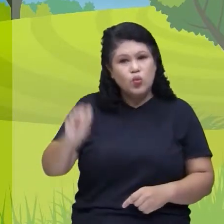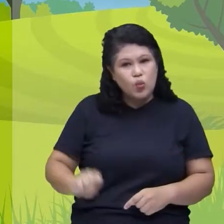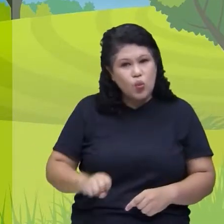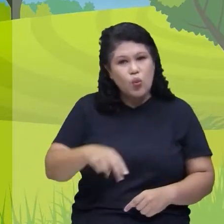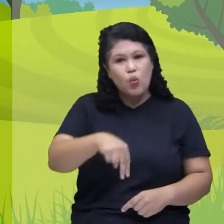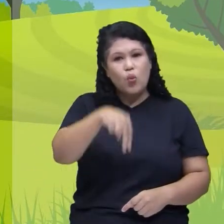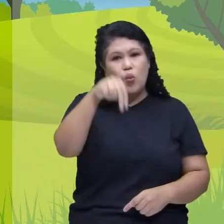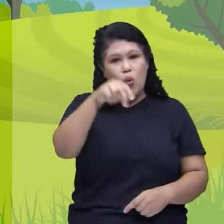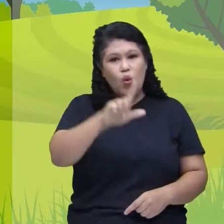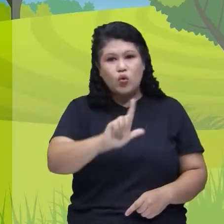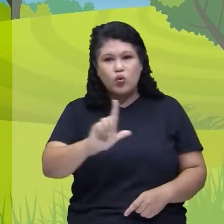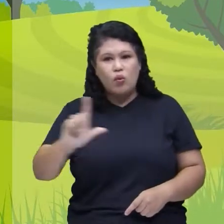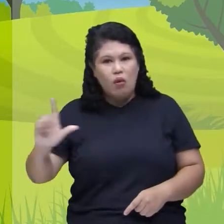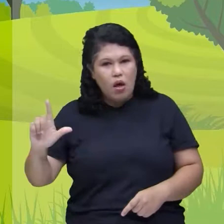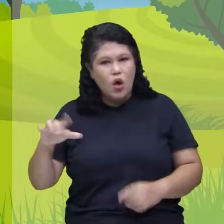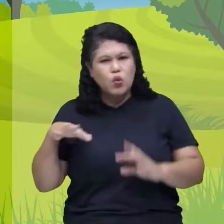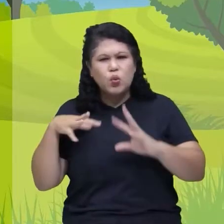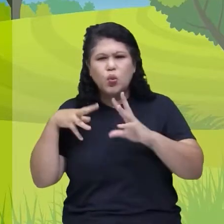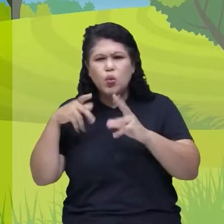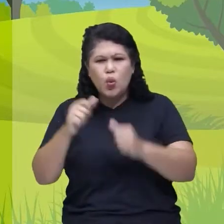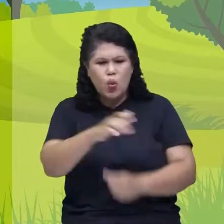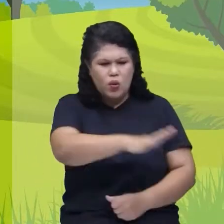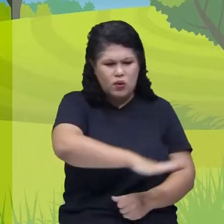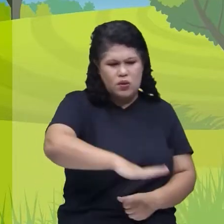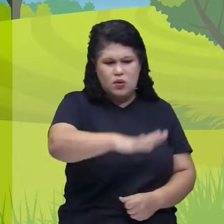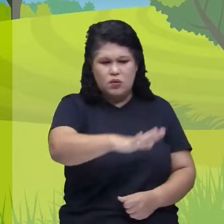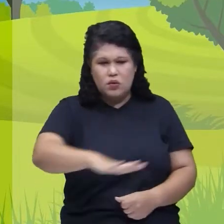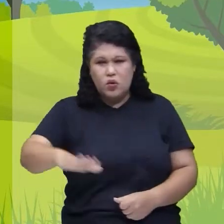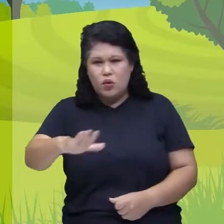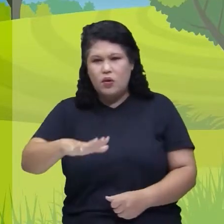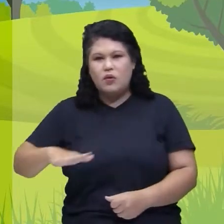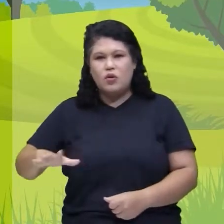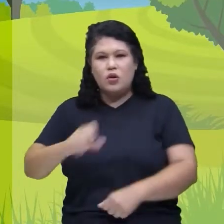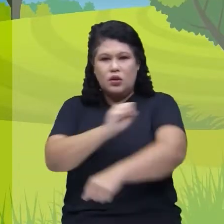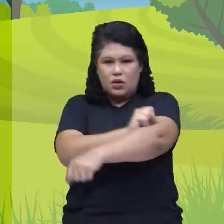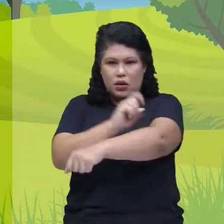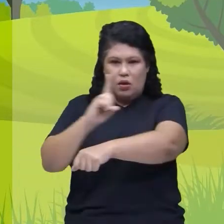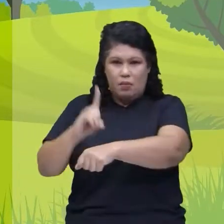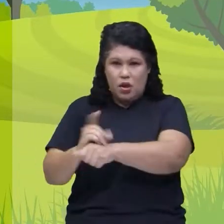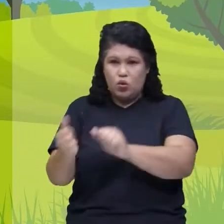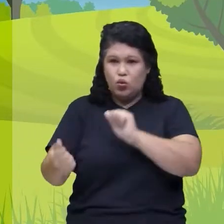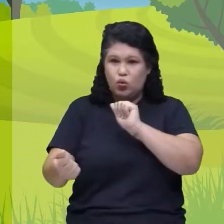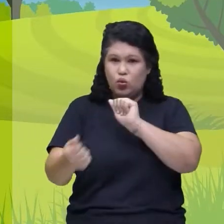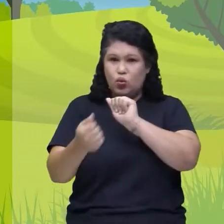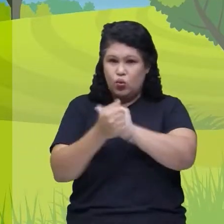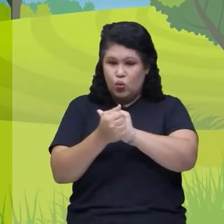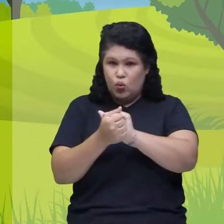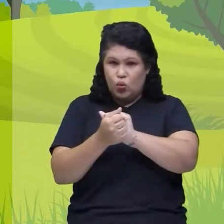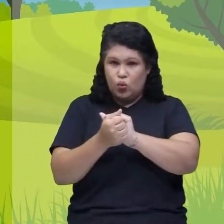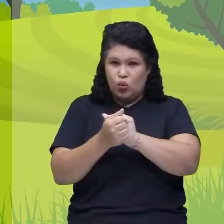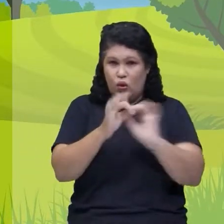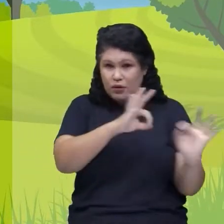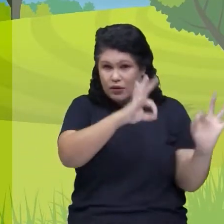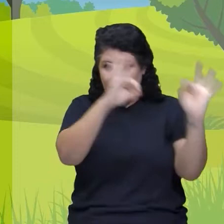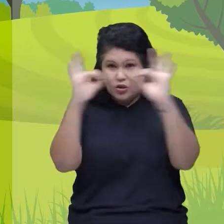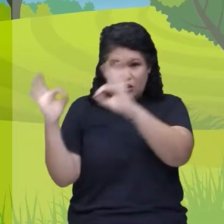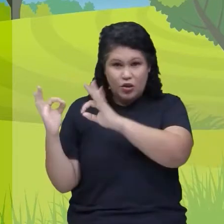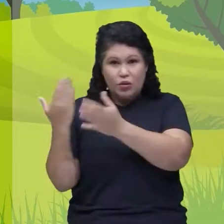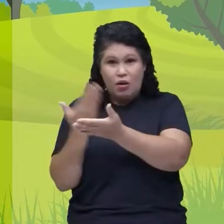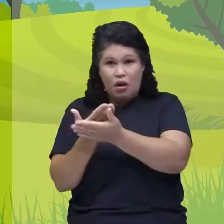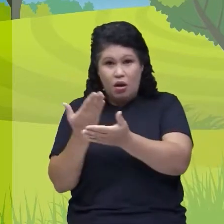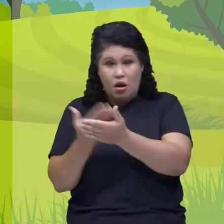DDZ Leste 1, DDZ Leste 2 e a DDZ Rural. Nossa, todos estão acompanhando a gente. Que legal. Quero ver